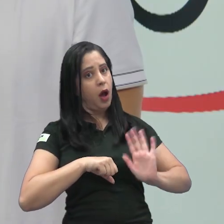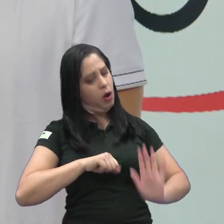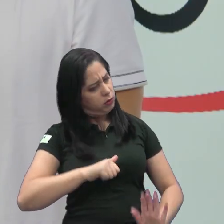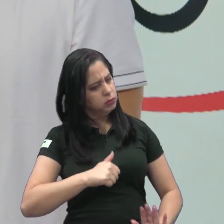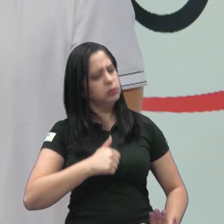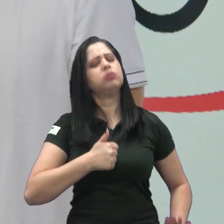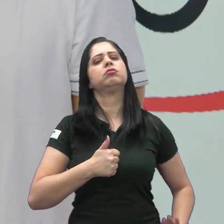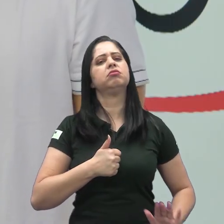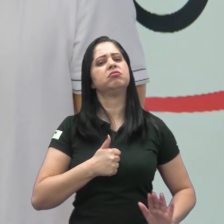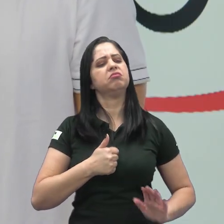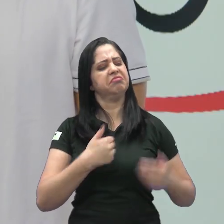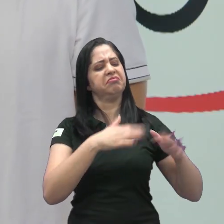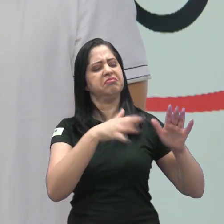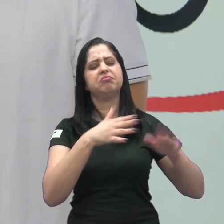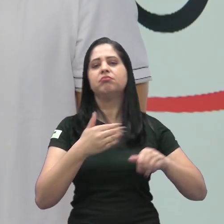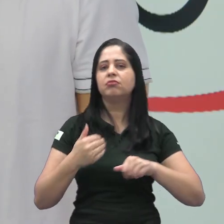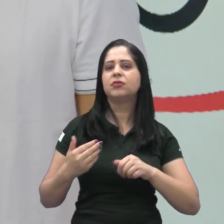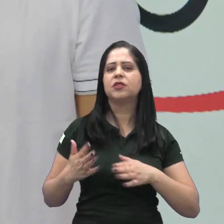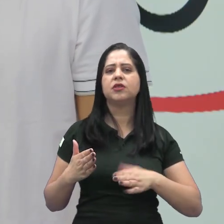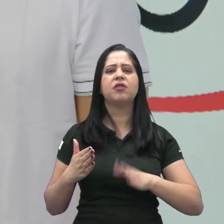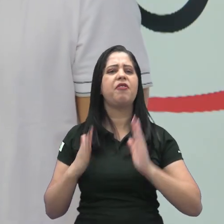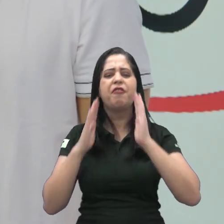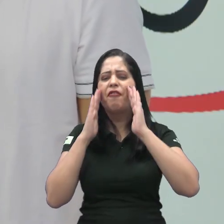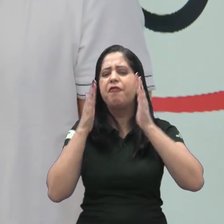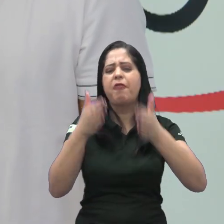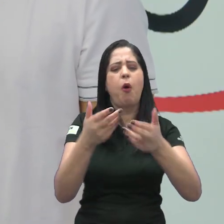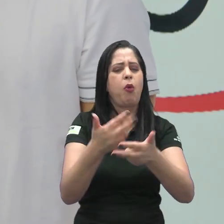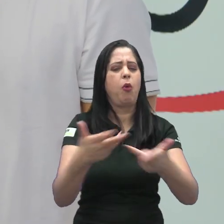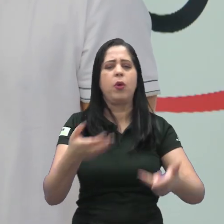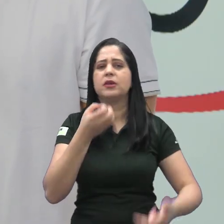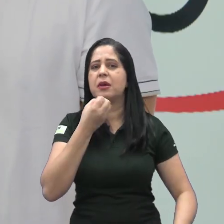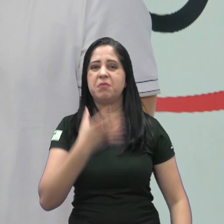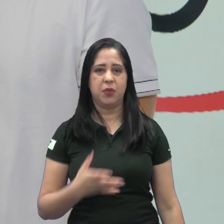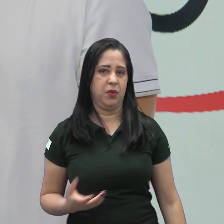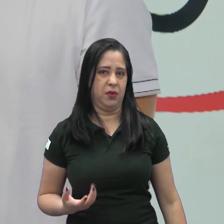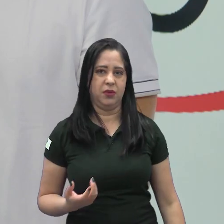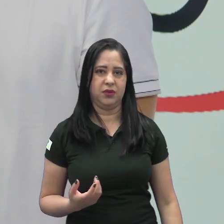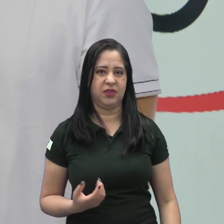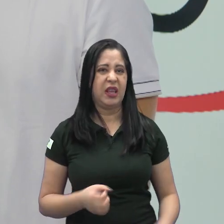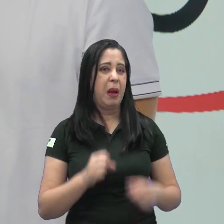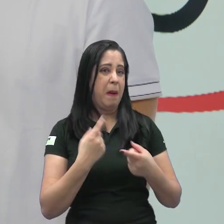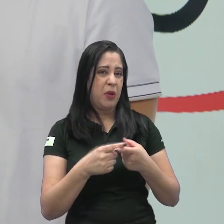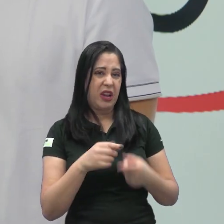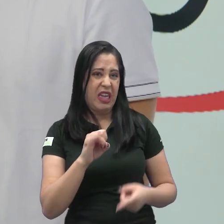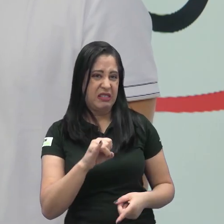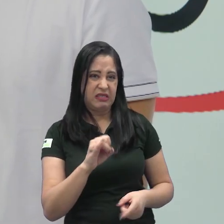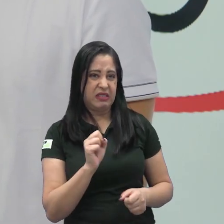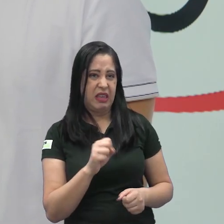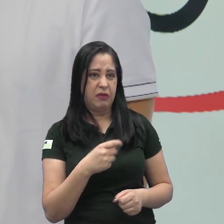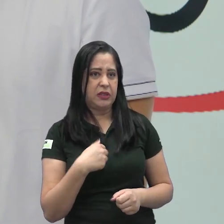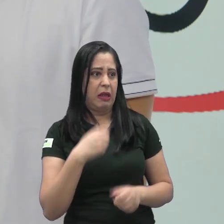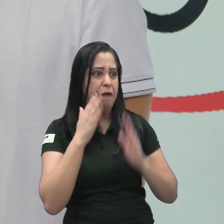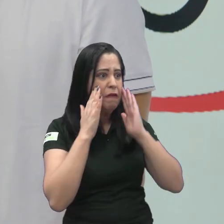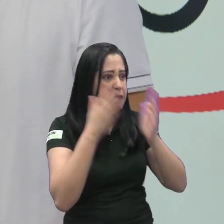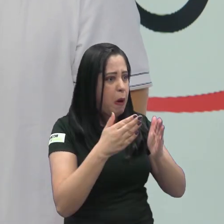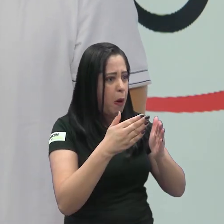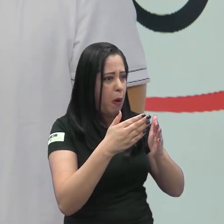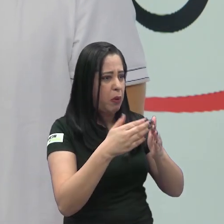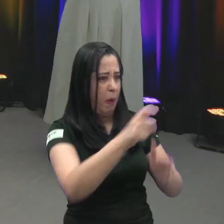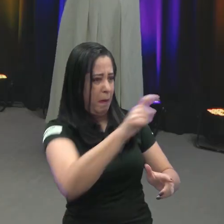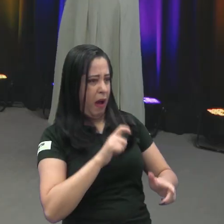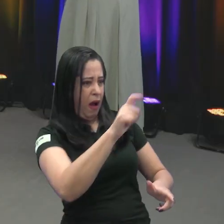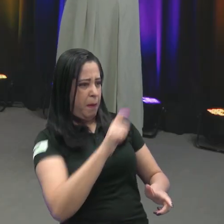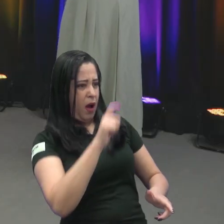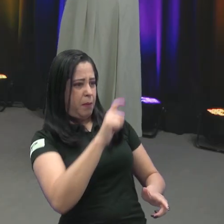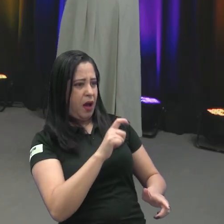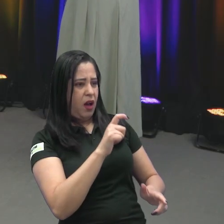ó, bola para frente, porque se você for pensar em criação de conteúdo, esses comentários chatos, Você vai paralisar, vai né? paralisar.